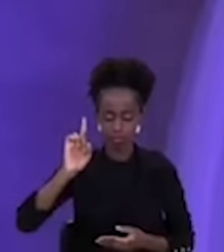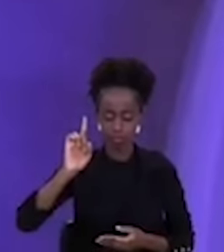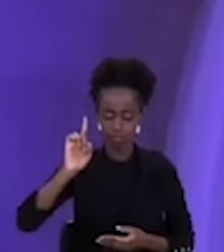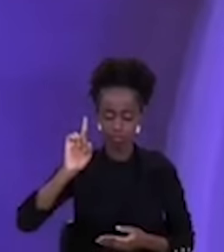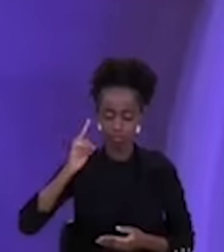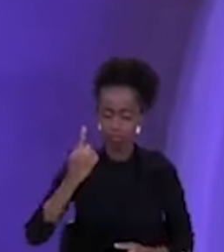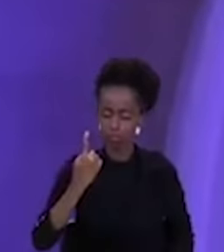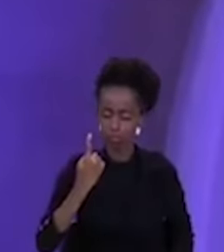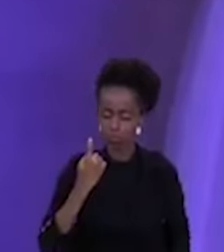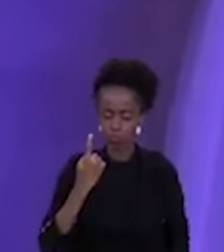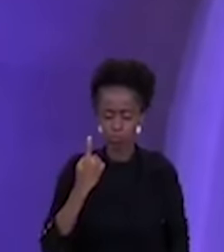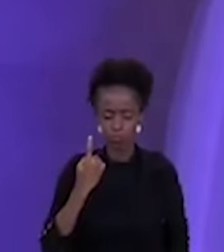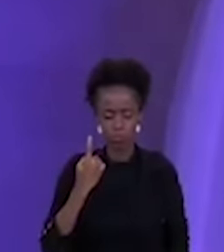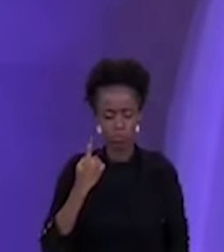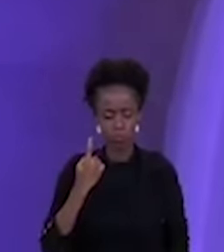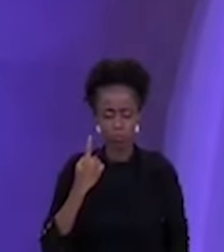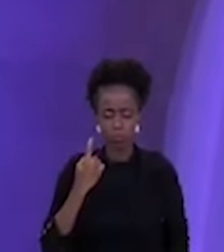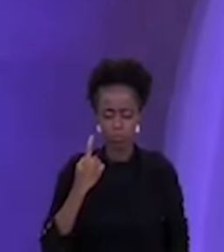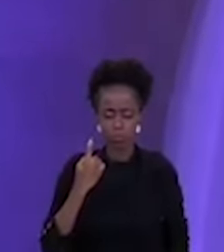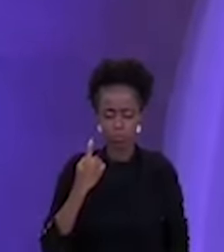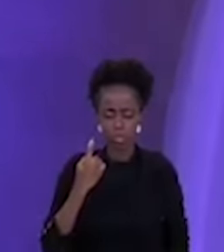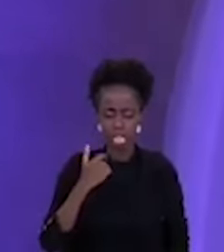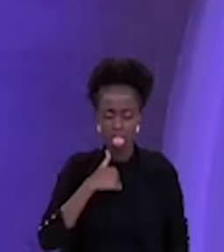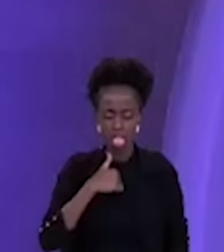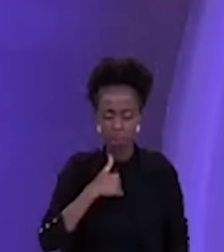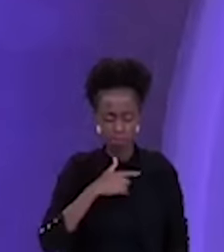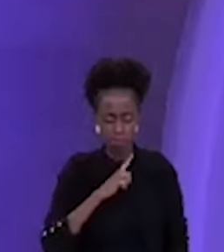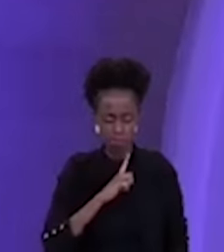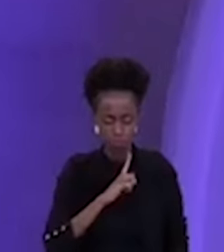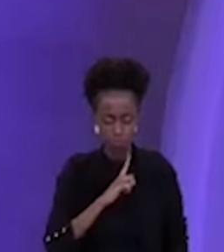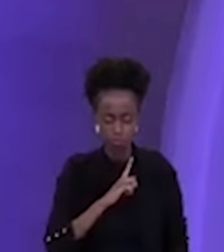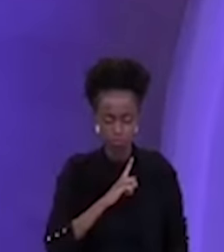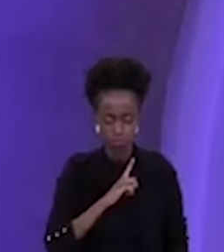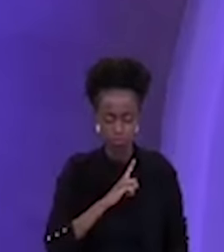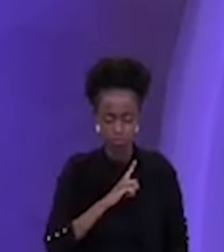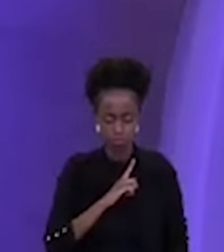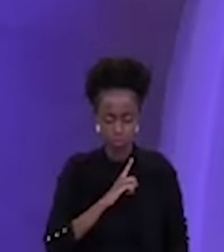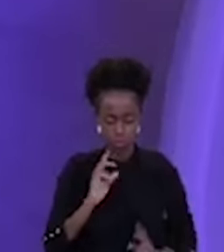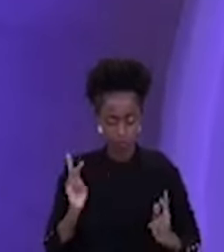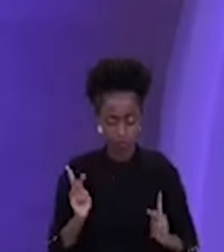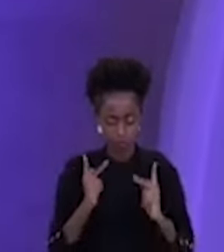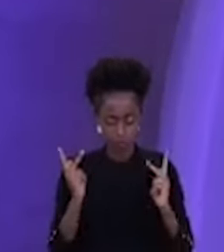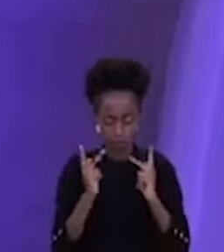A única coisa que tenho de extremo valor